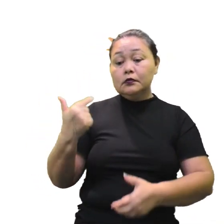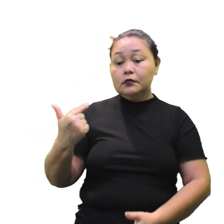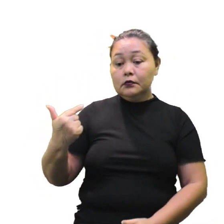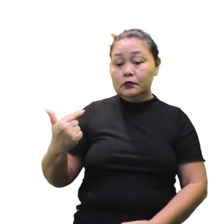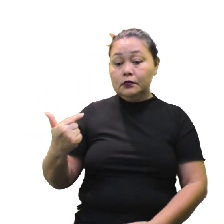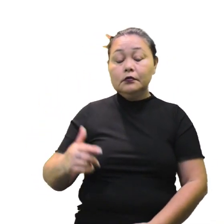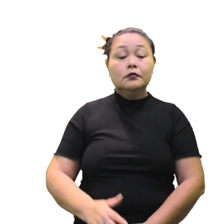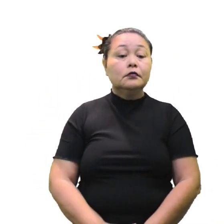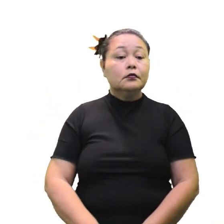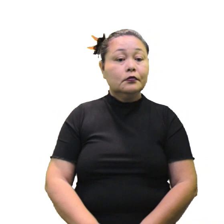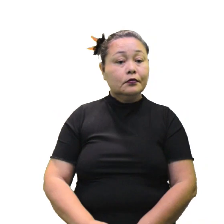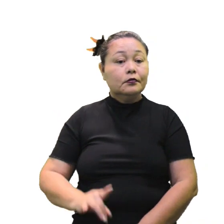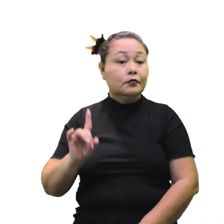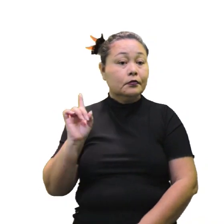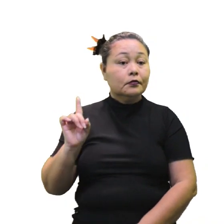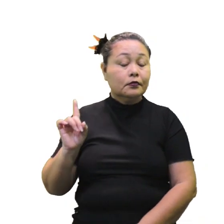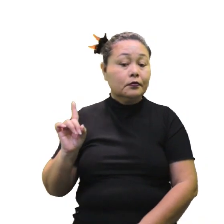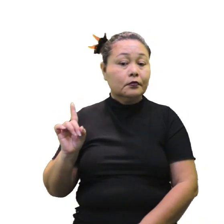secundária.